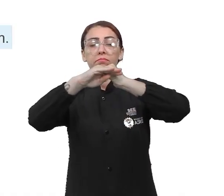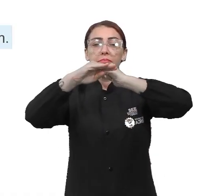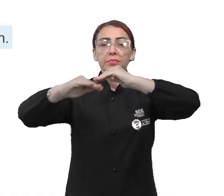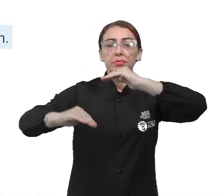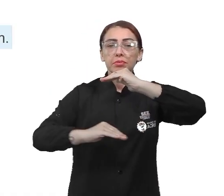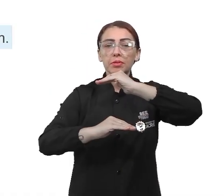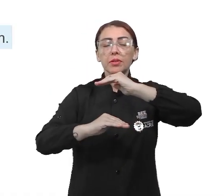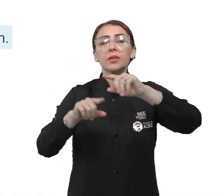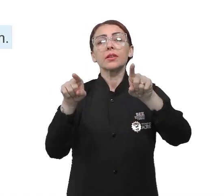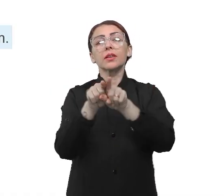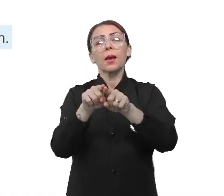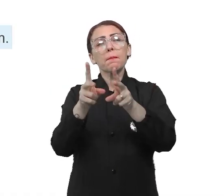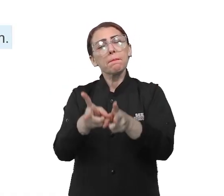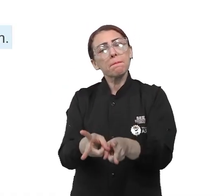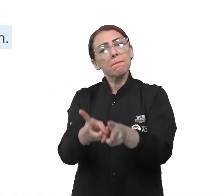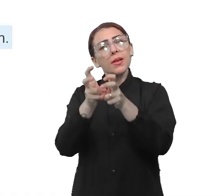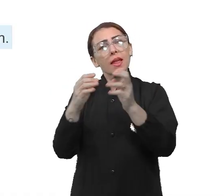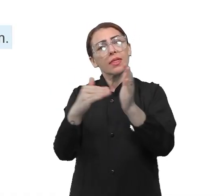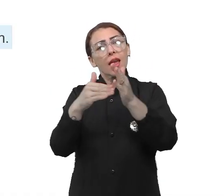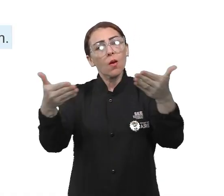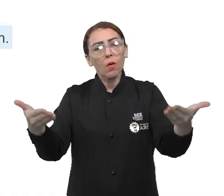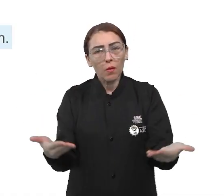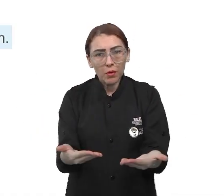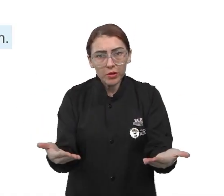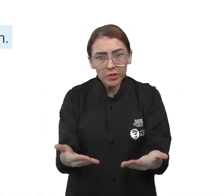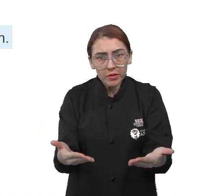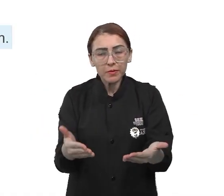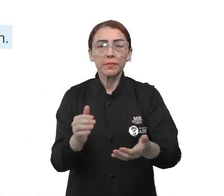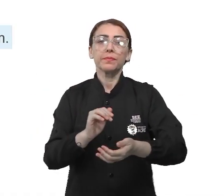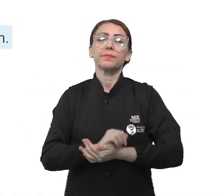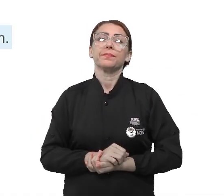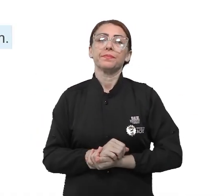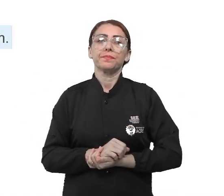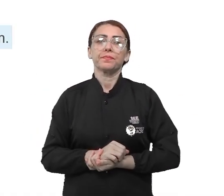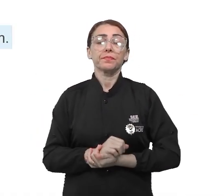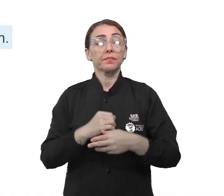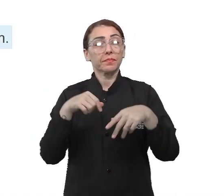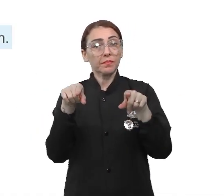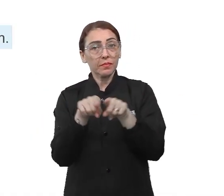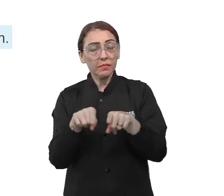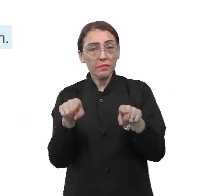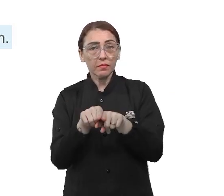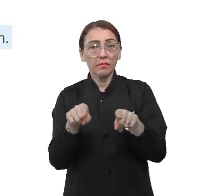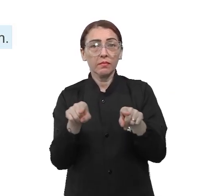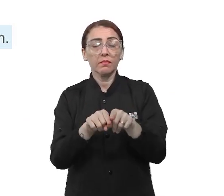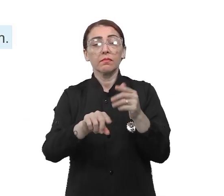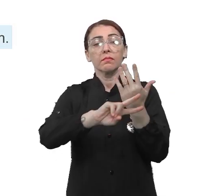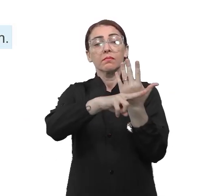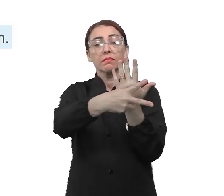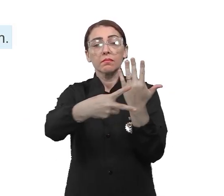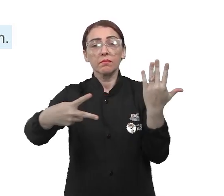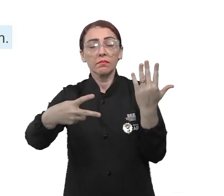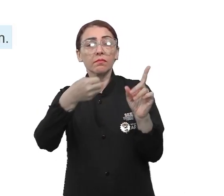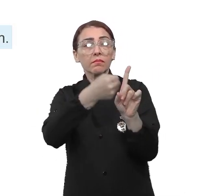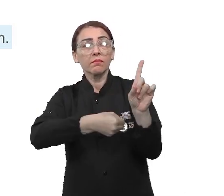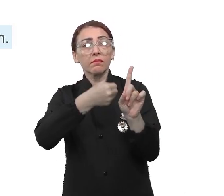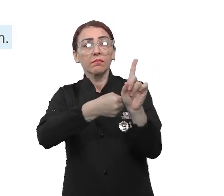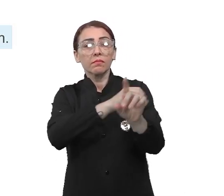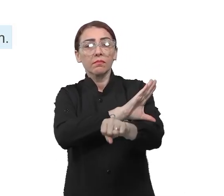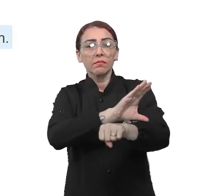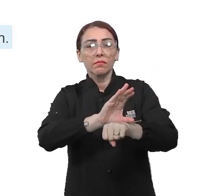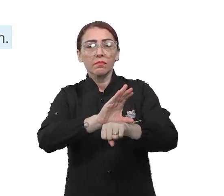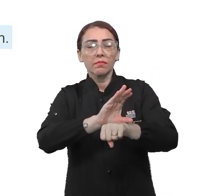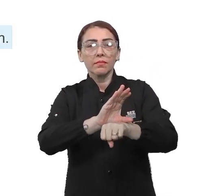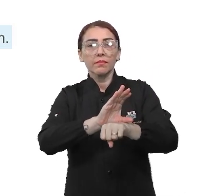desigualdade que é observado até hoje, hein, gente? E também aí uma consequência, um impacto